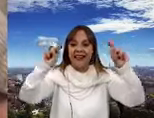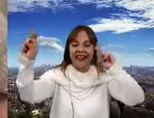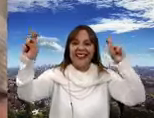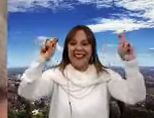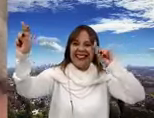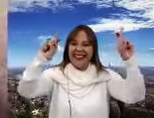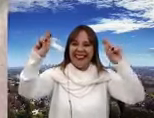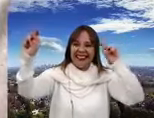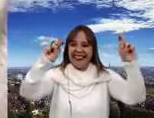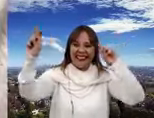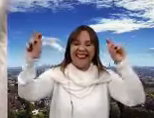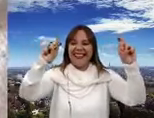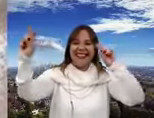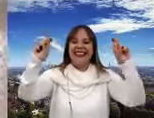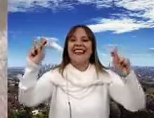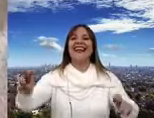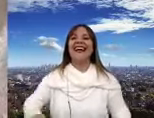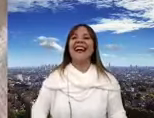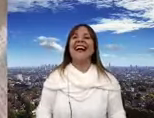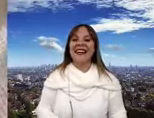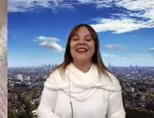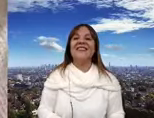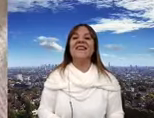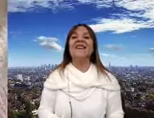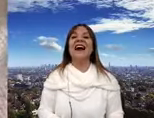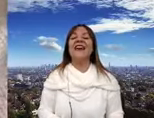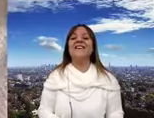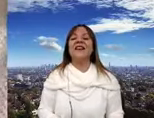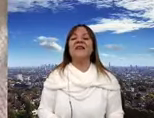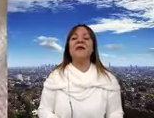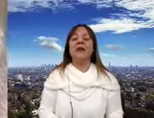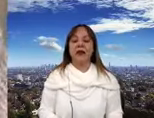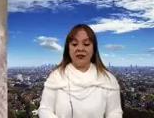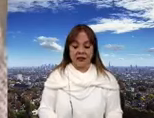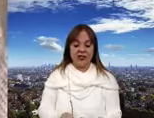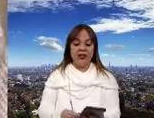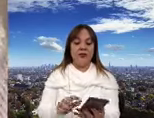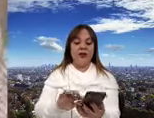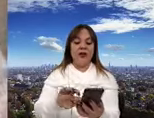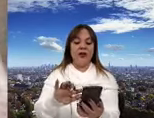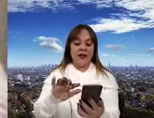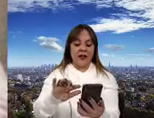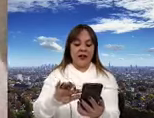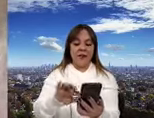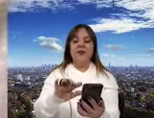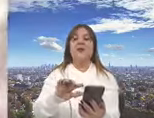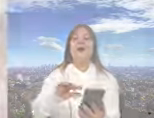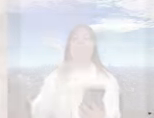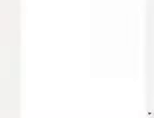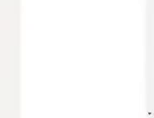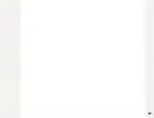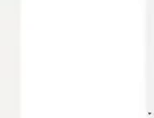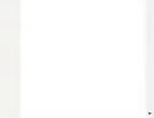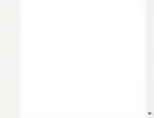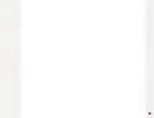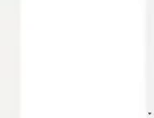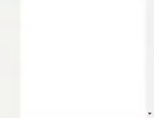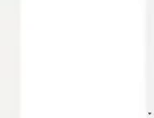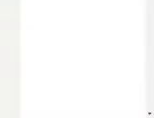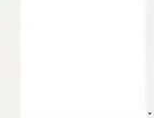pessoal. Todo mundo aí, boa sorte, hein? Vamos lá. Vamos colocar no sorteador. Olha o pessoal aqui mandando parabéns. Olha lá, vamos